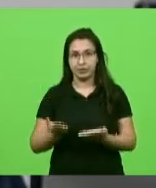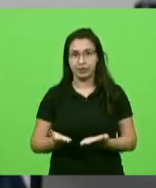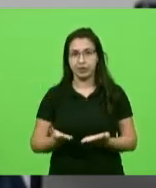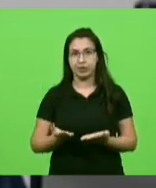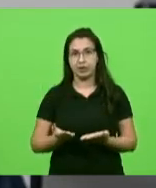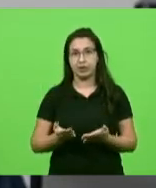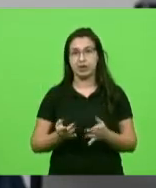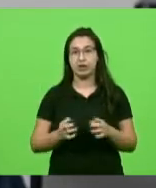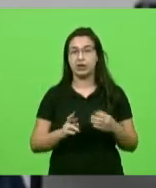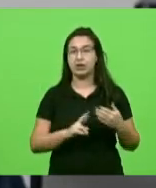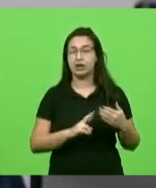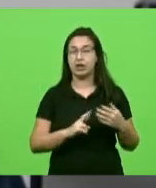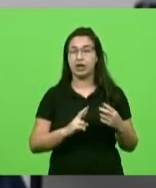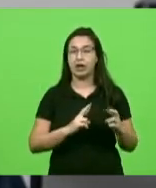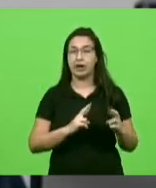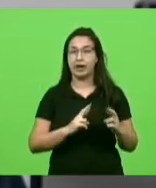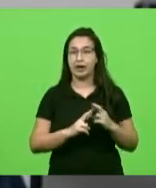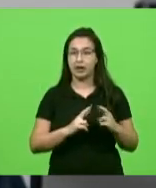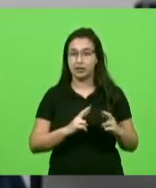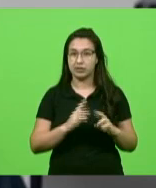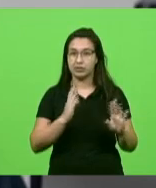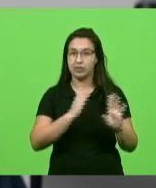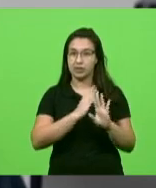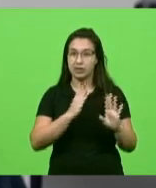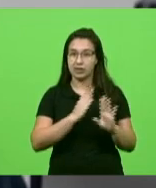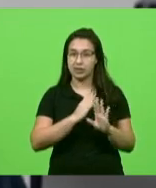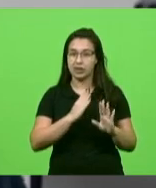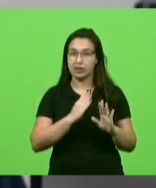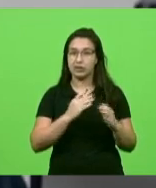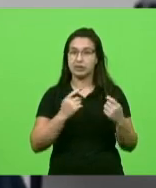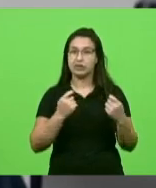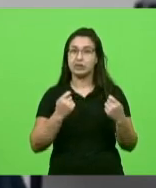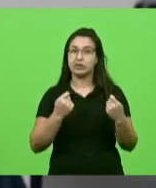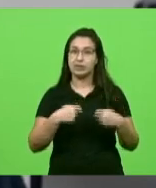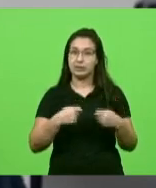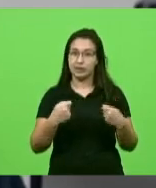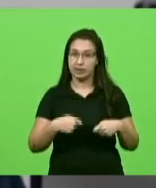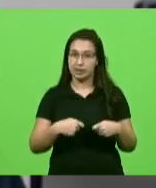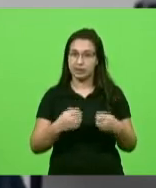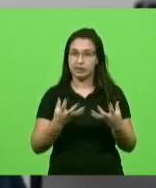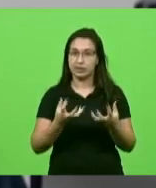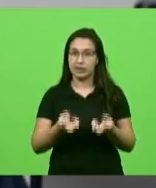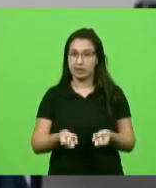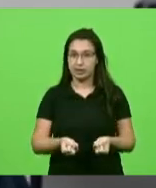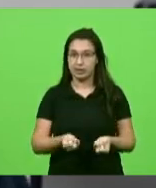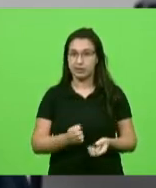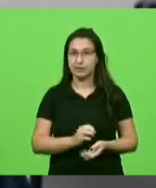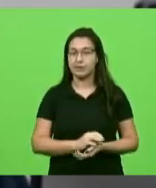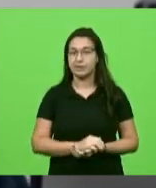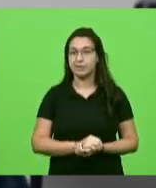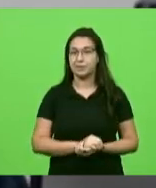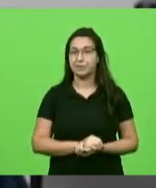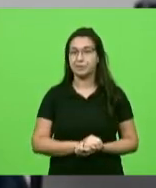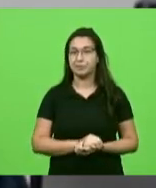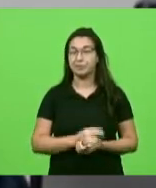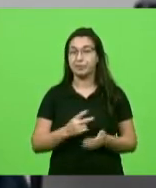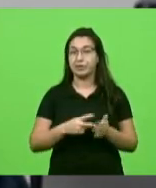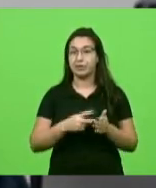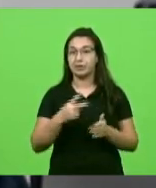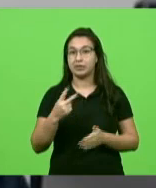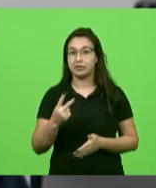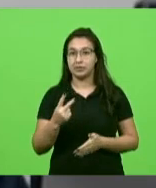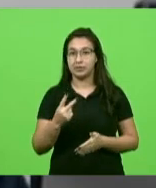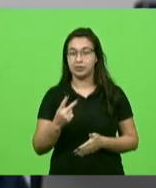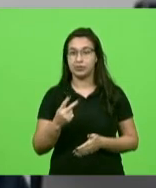entendo em relação ao facuar em análises a denúncia deve ser julgada objeto de deliberação e é a segunda votação